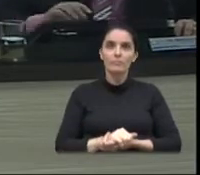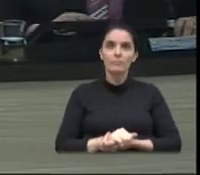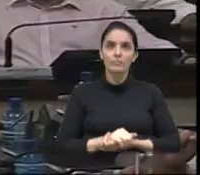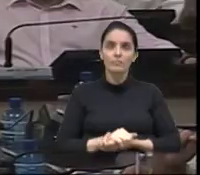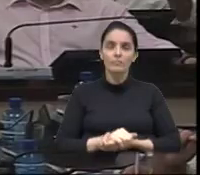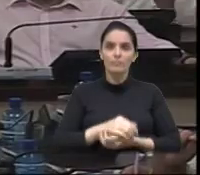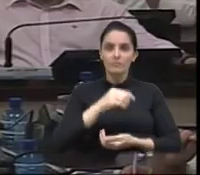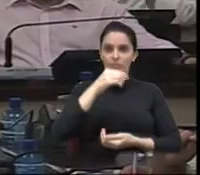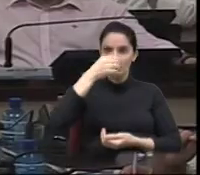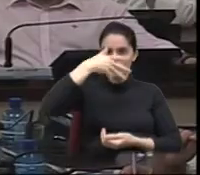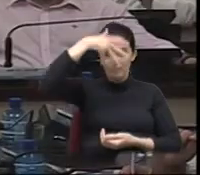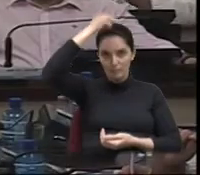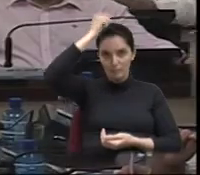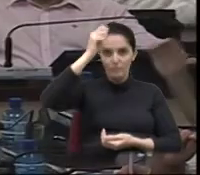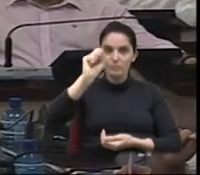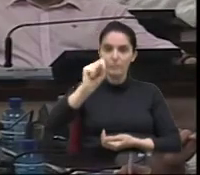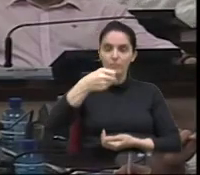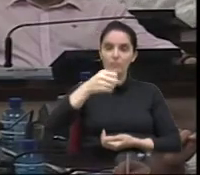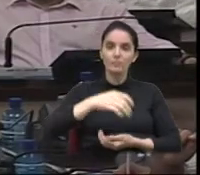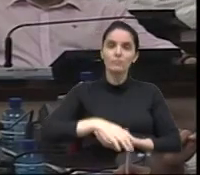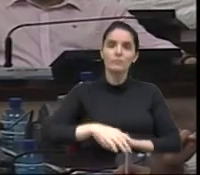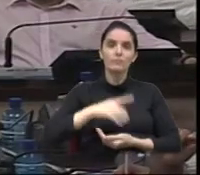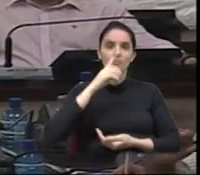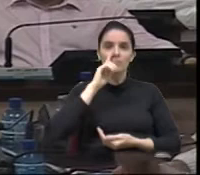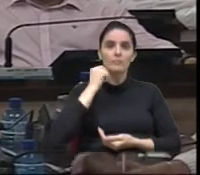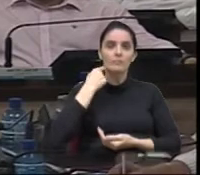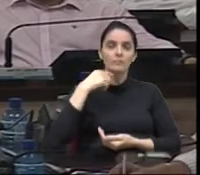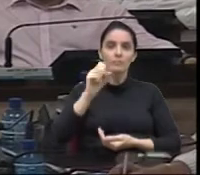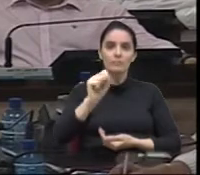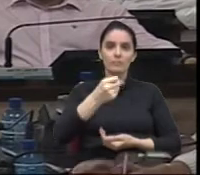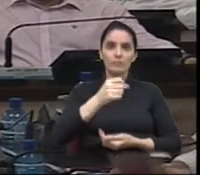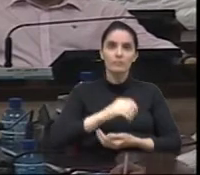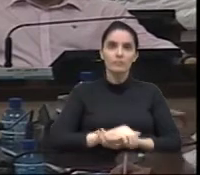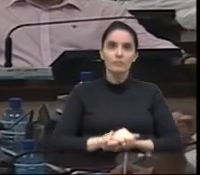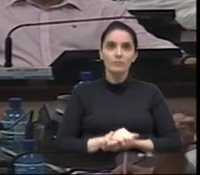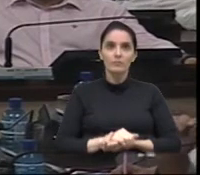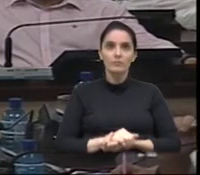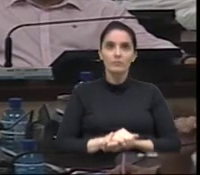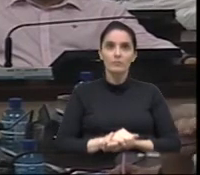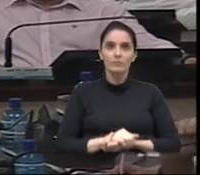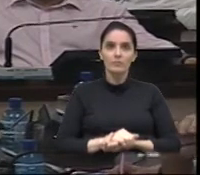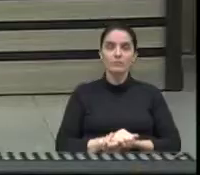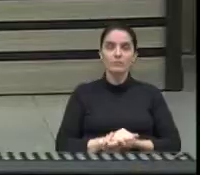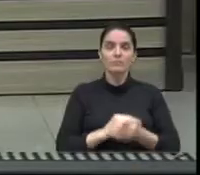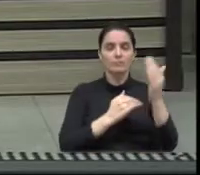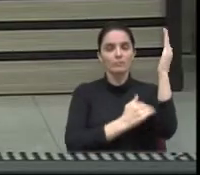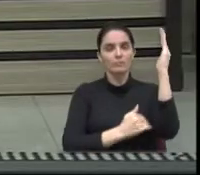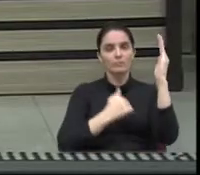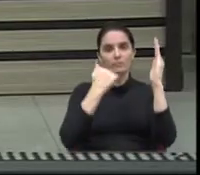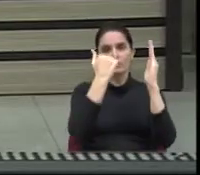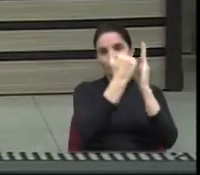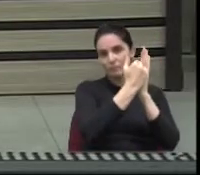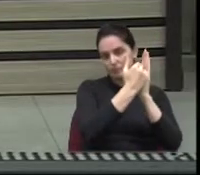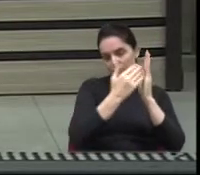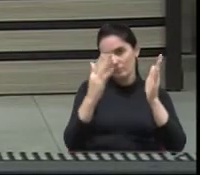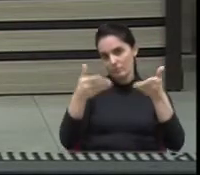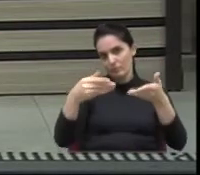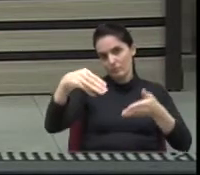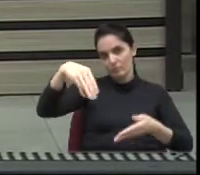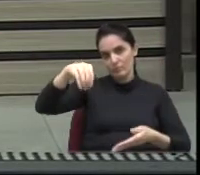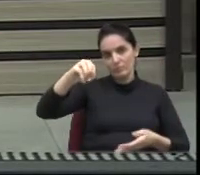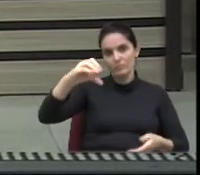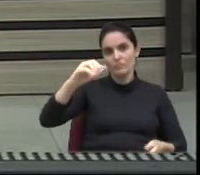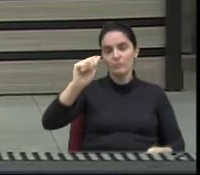Toninho Franco. Sim. Nilton Santos. Sim. Está invertida a pauta, então agora a leitura